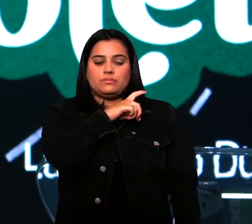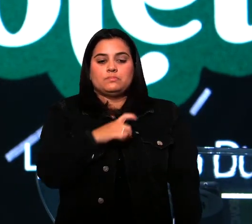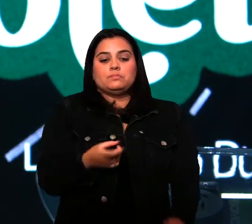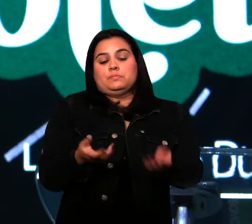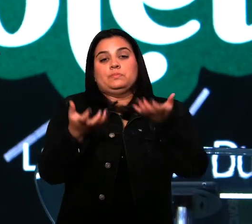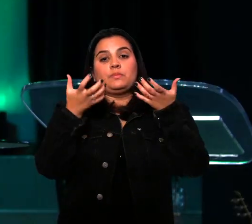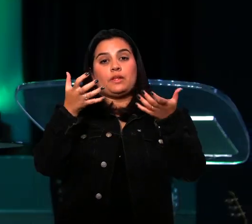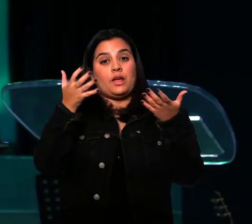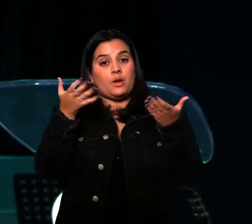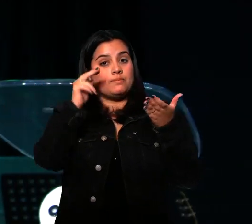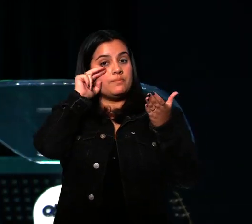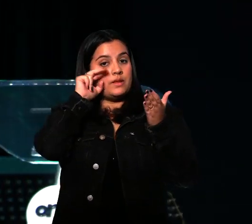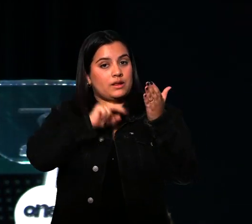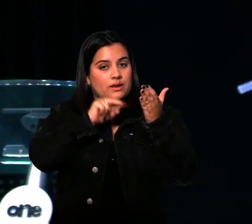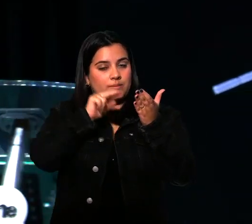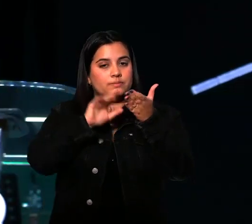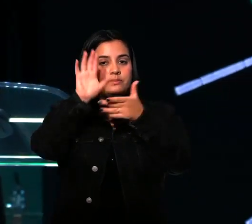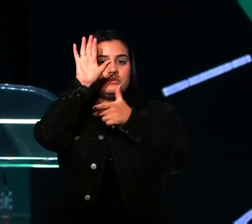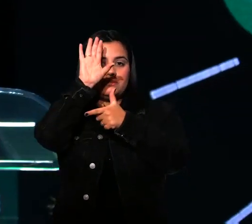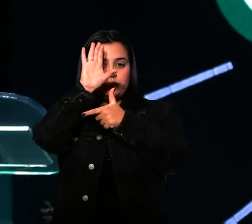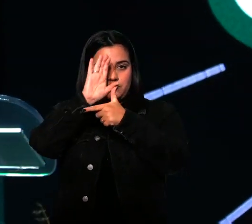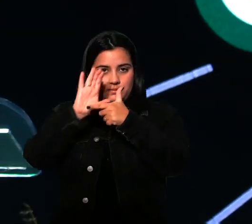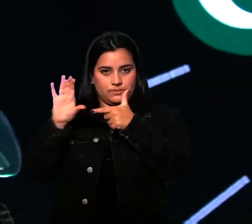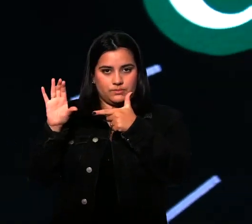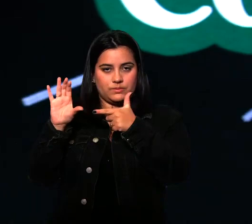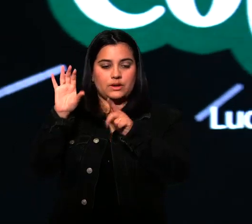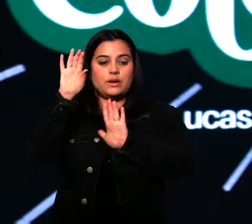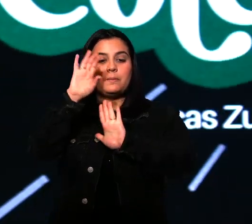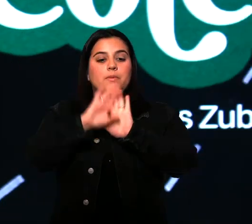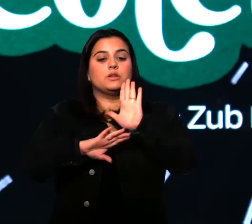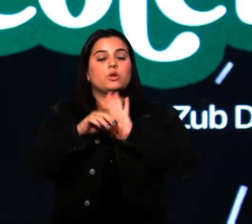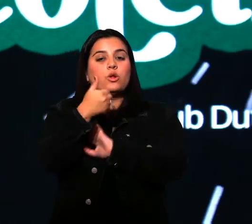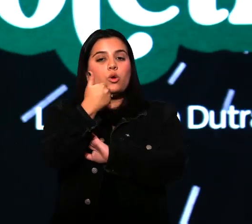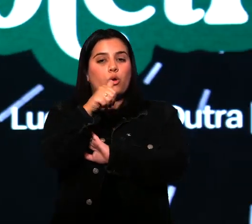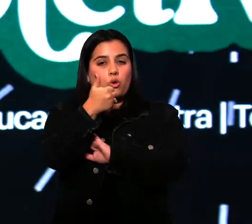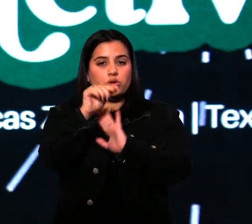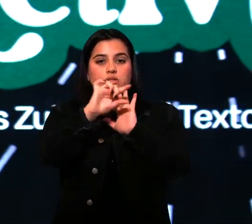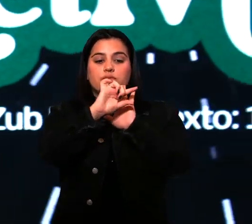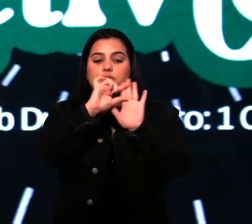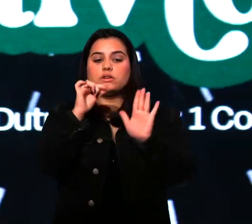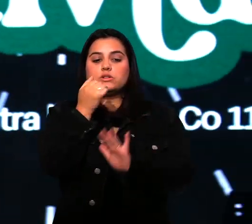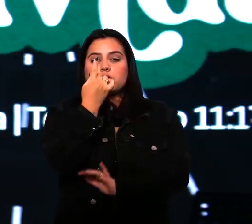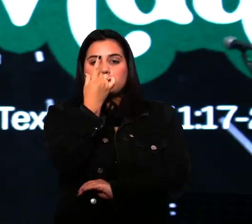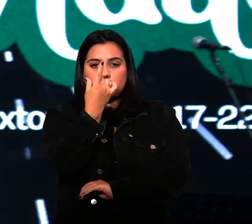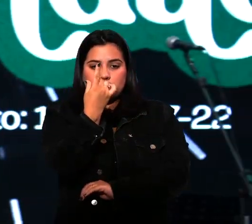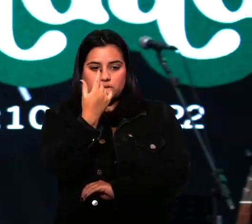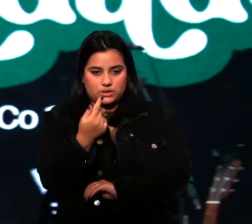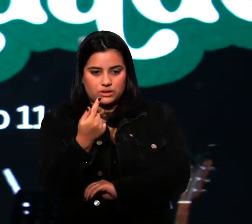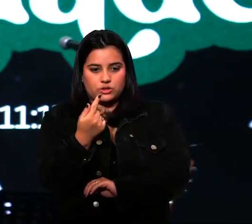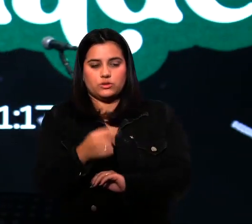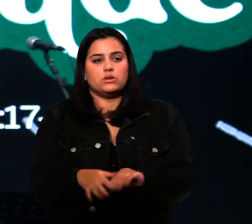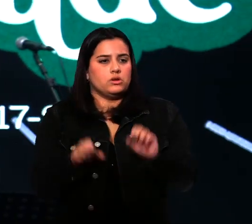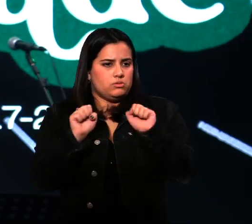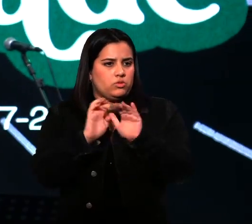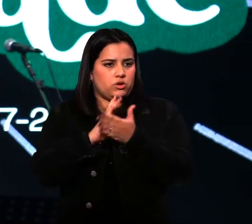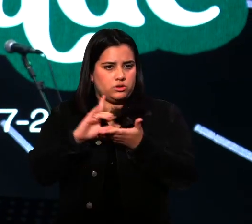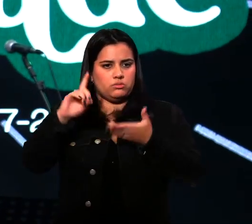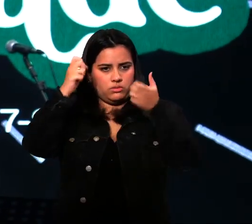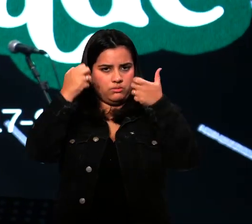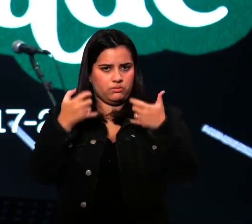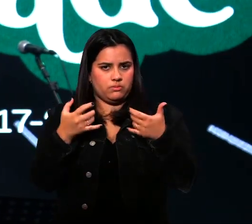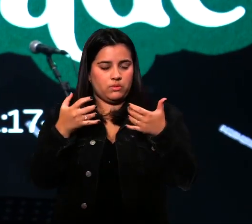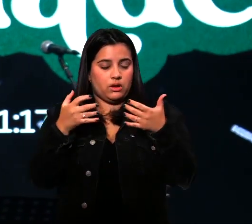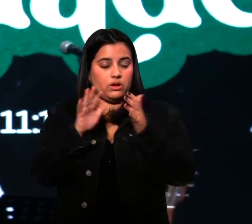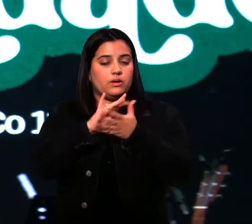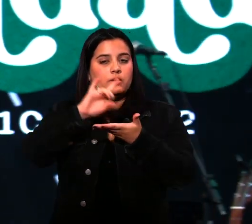você para o livro de 1 Coríntios, capítulo 11, a partir do versículo 17. Você pode deixar a tua Bíblia aberta aí já onde você está?